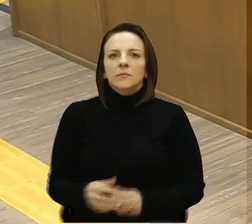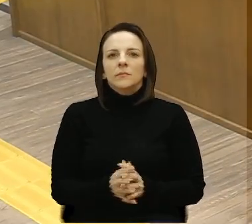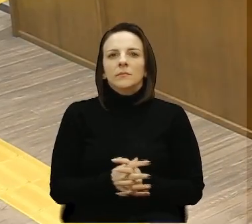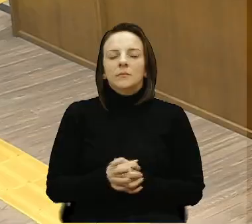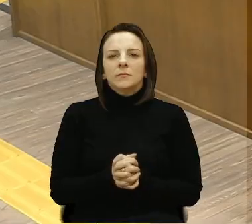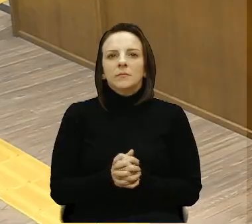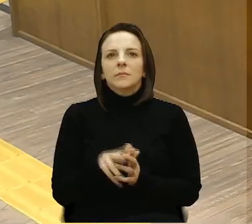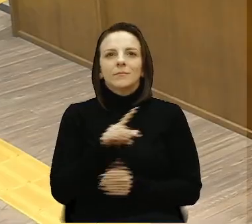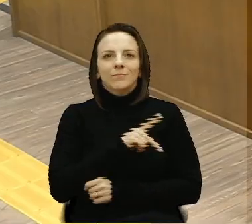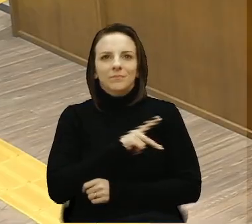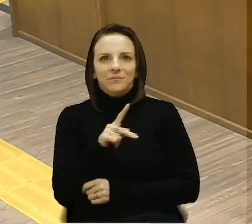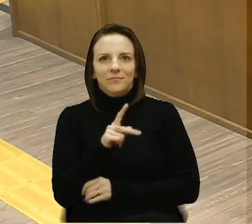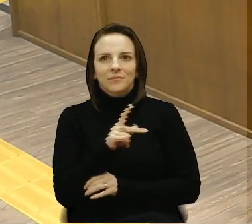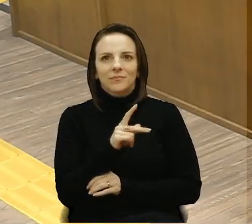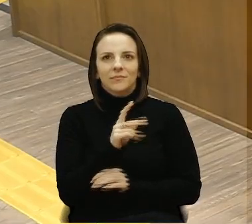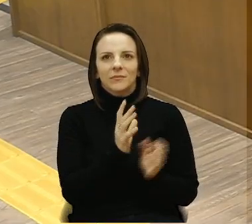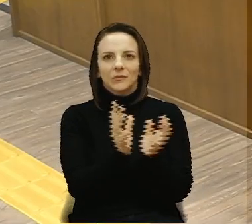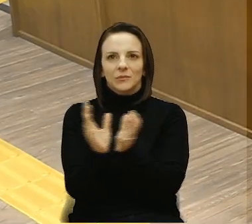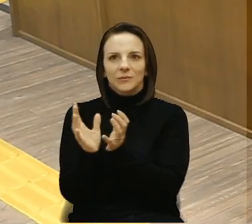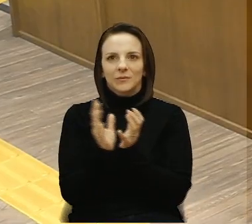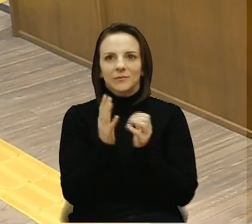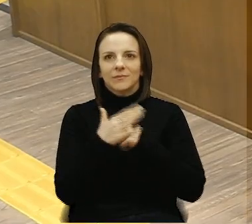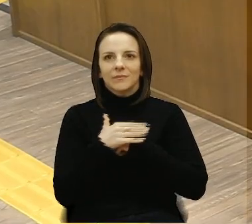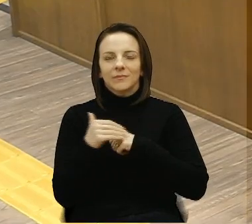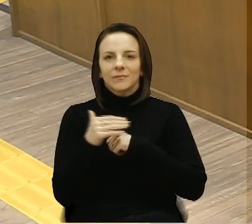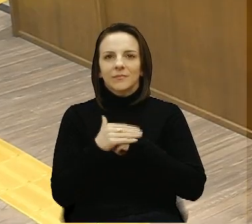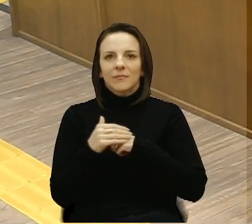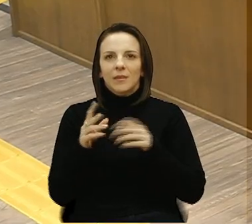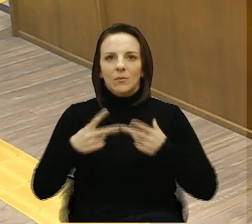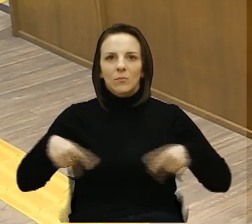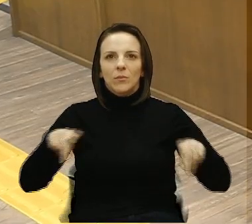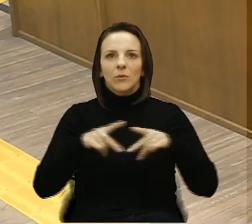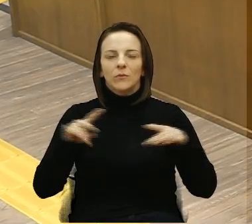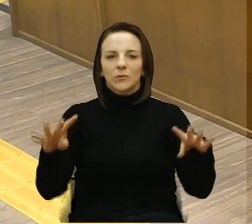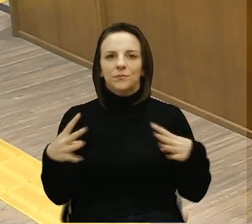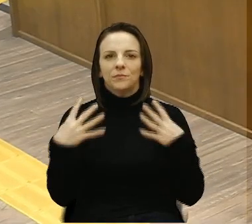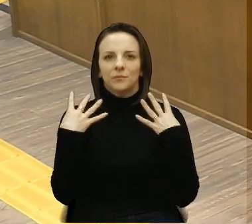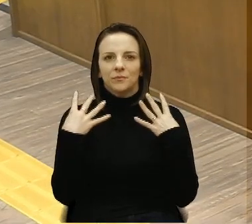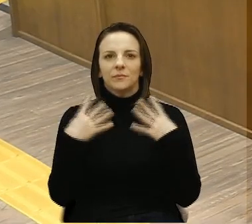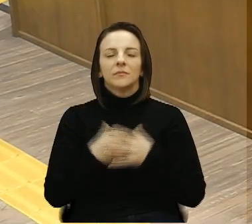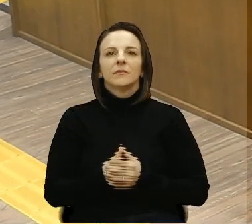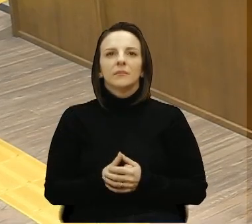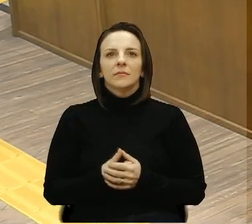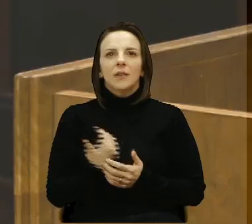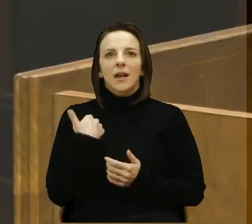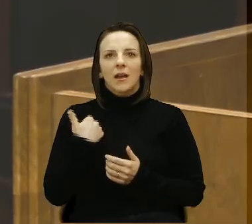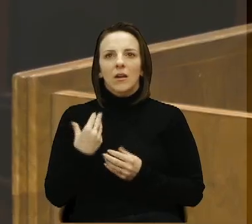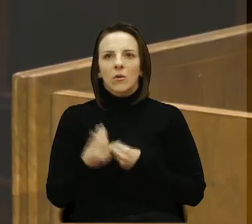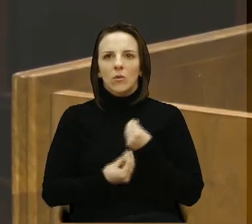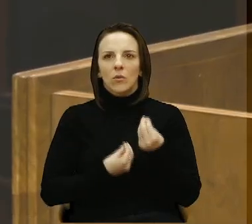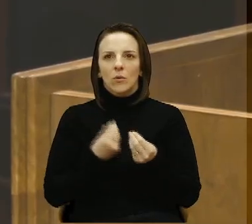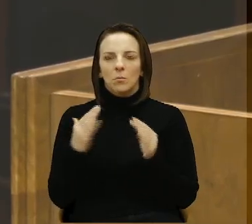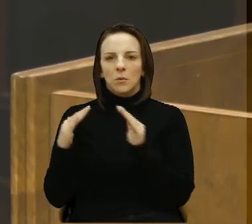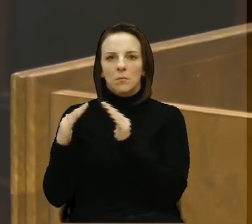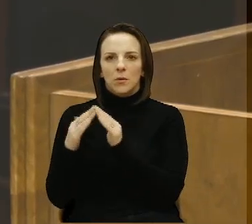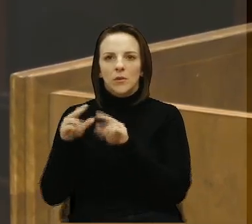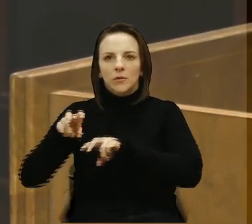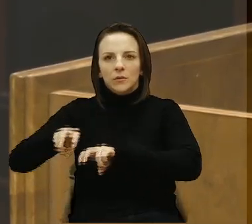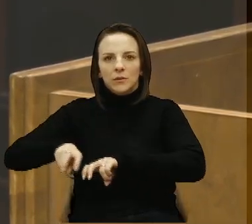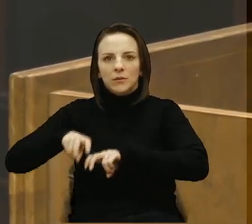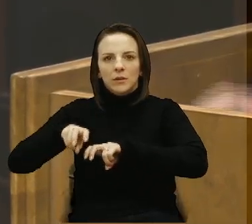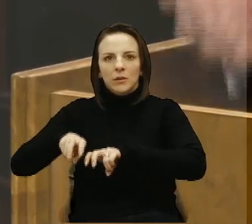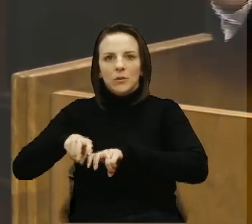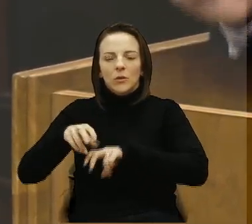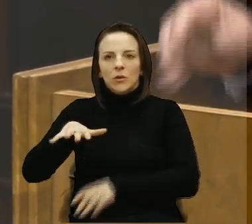Senhor presidente, queridos colegas, o povo que nos assiste, eu, como morador do nosso interior, né, de uma